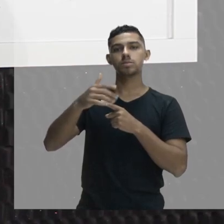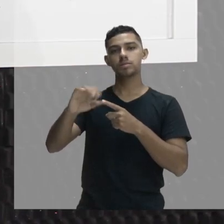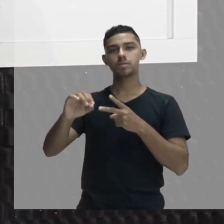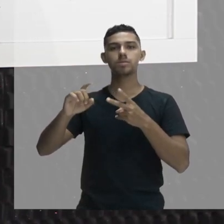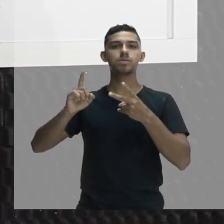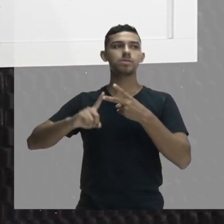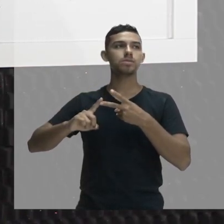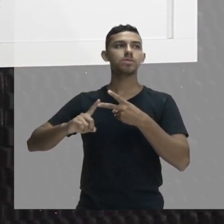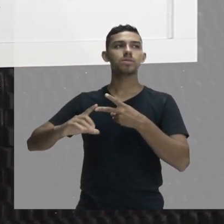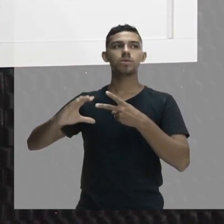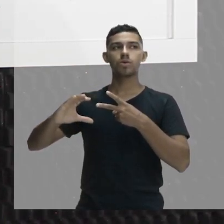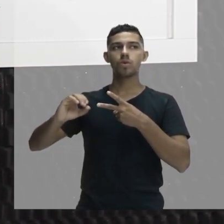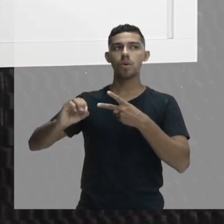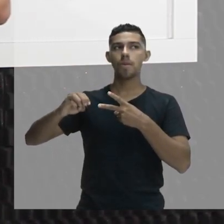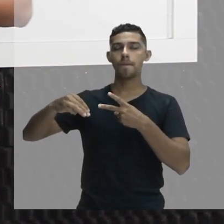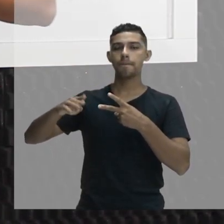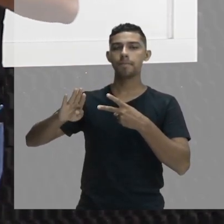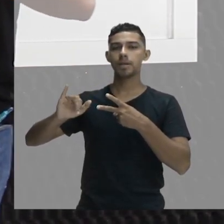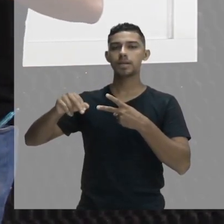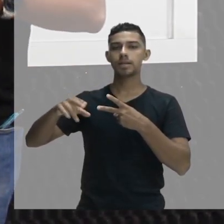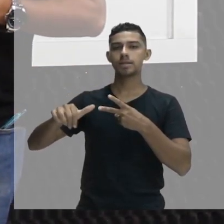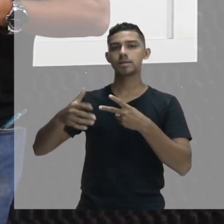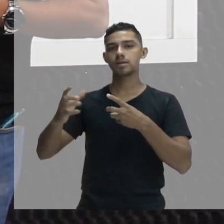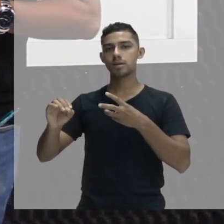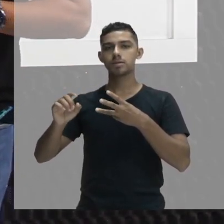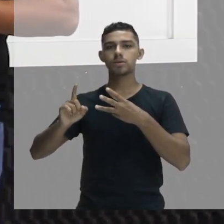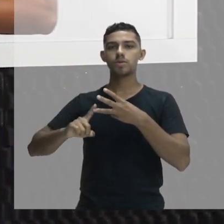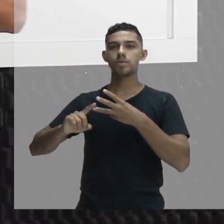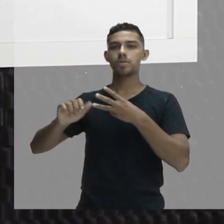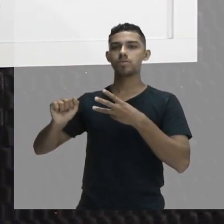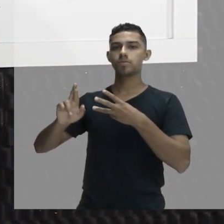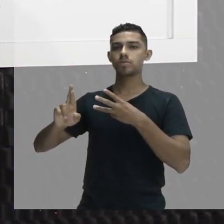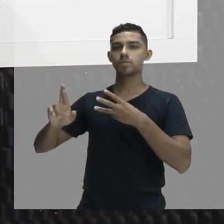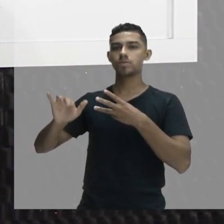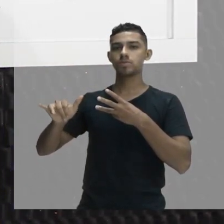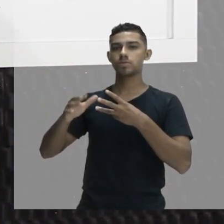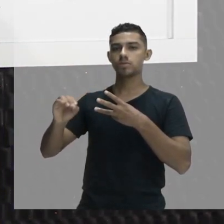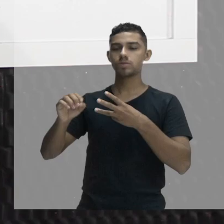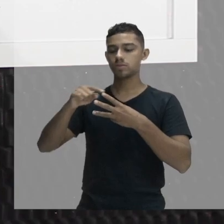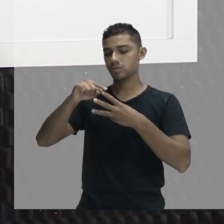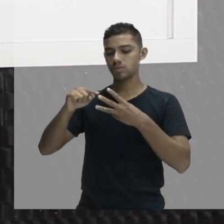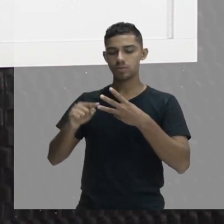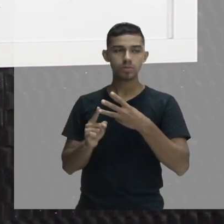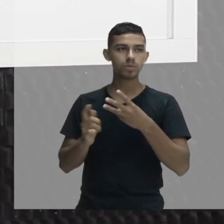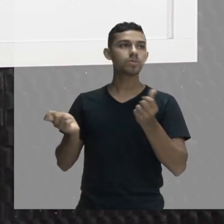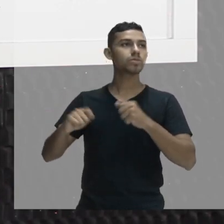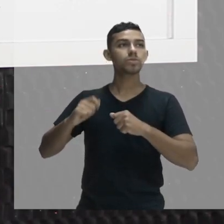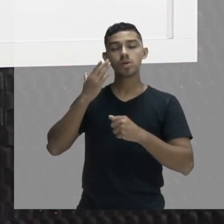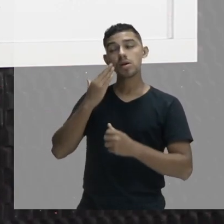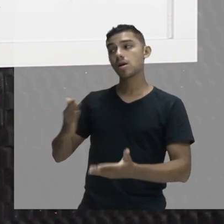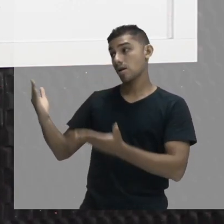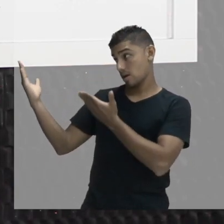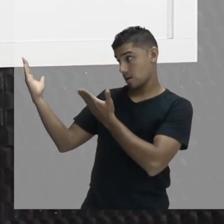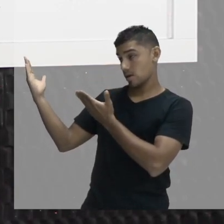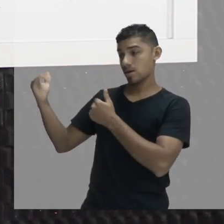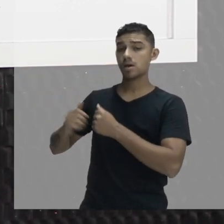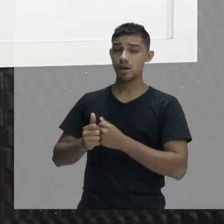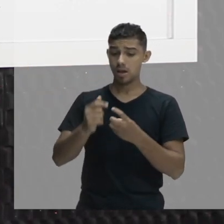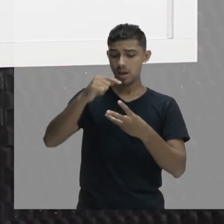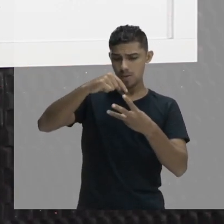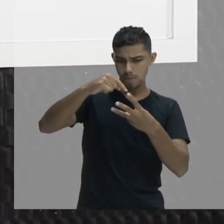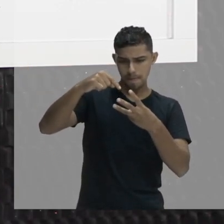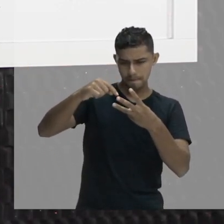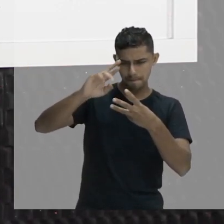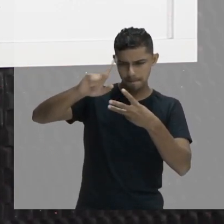arranjo. E uma das coisas que a gente tem que saber é diferenciar um problema de arranjo do problema